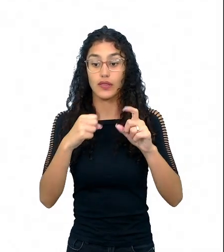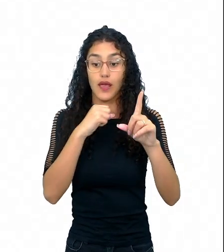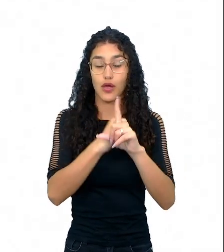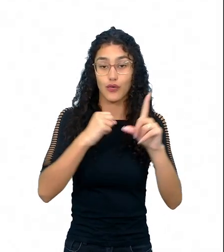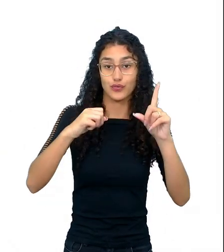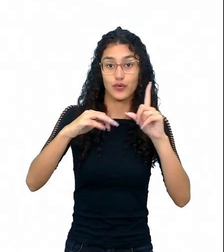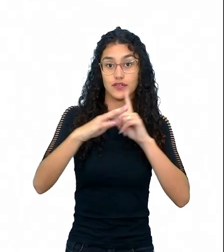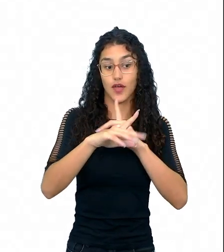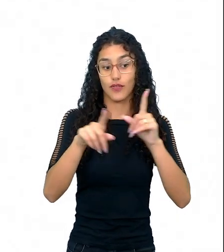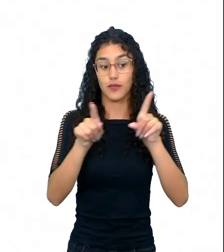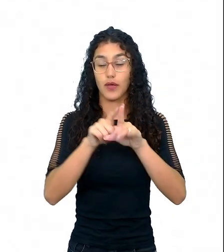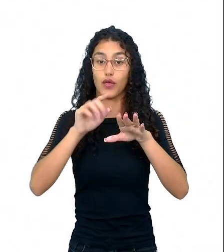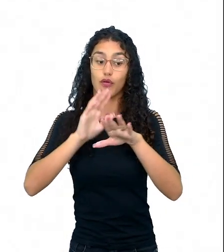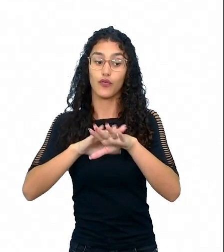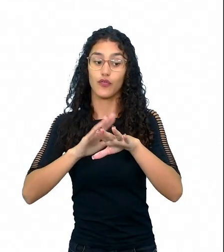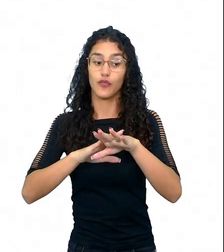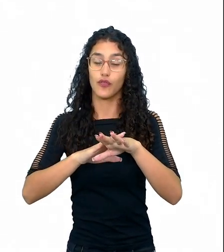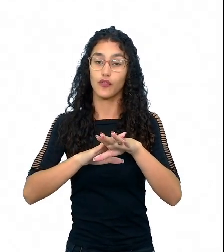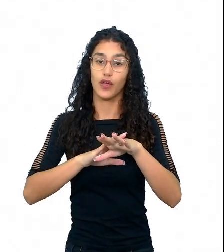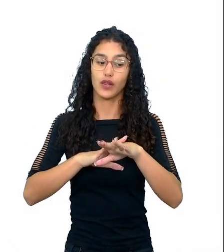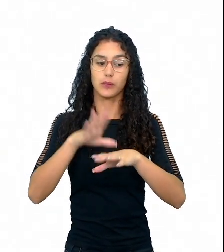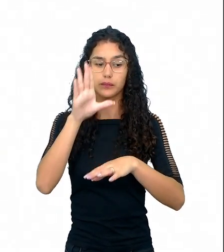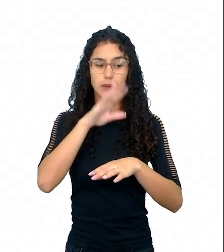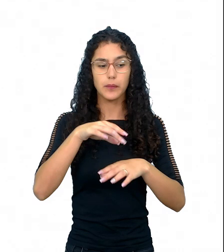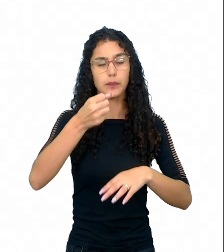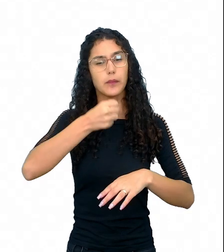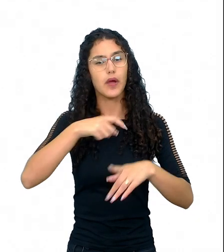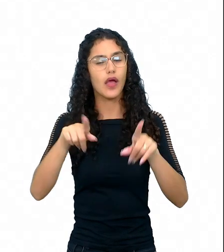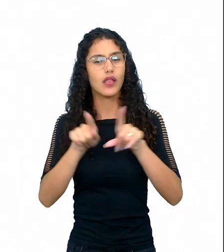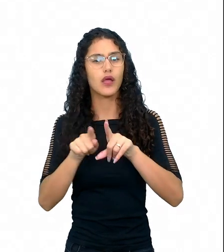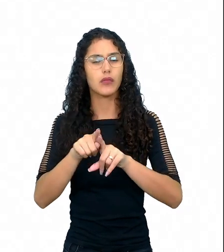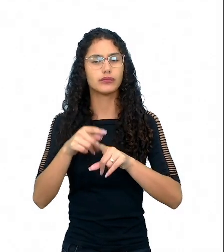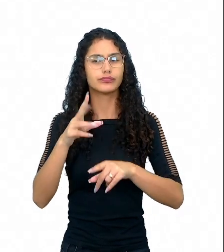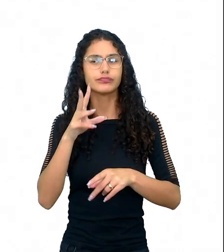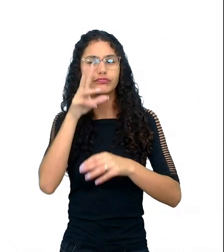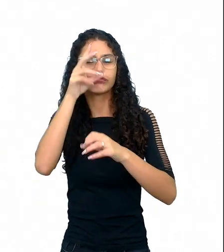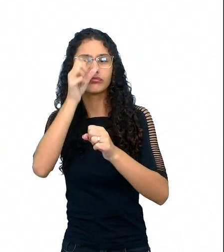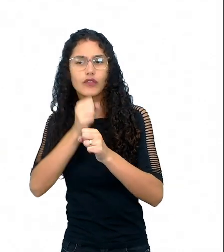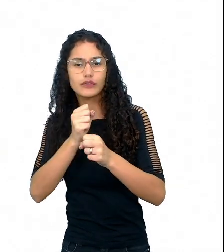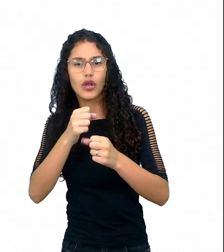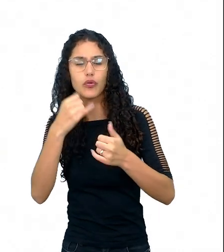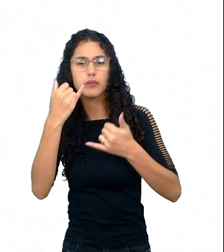social, situada nos domínios discursivos e muitas vezes se acham fortemente